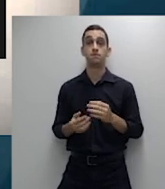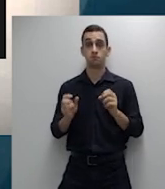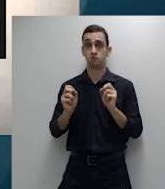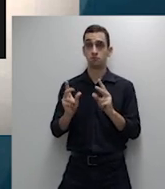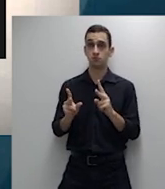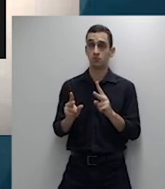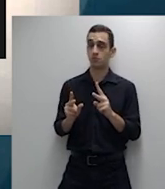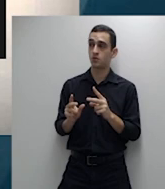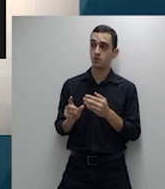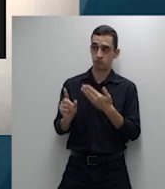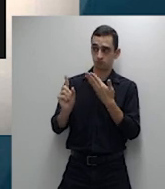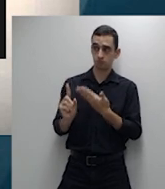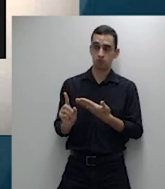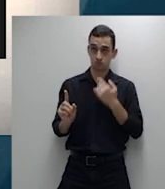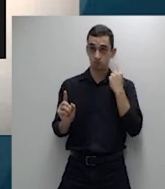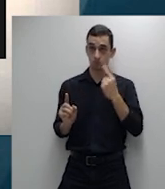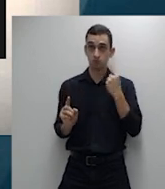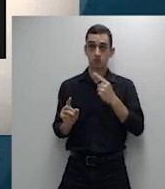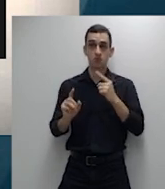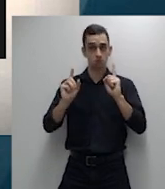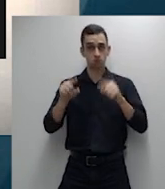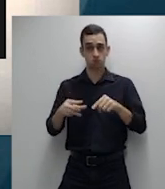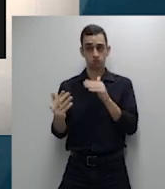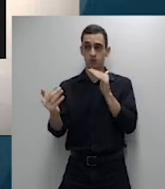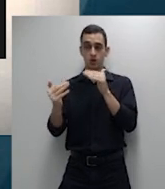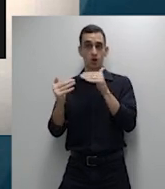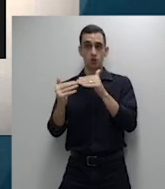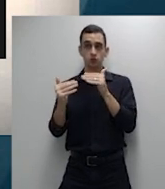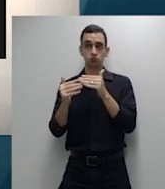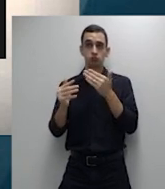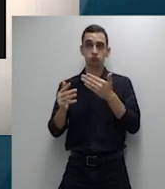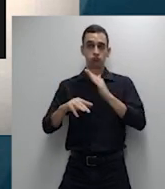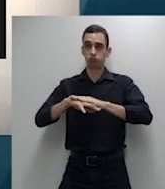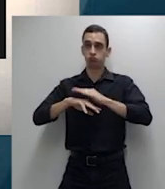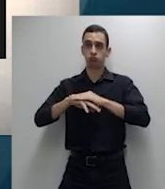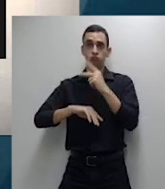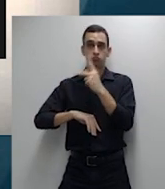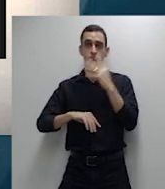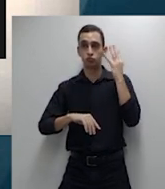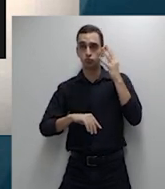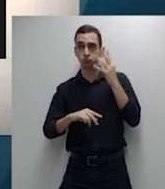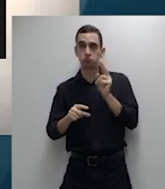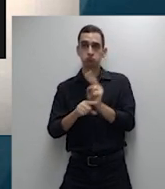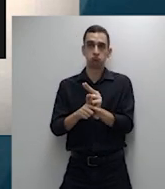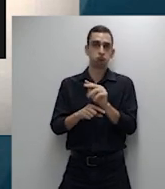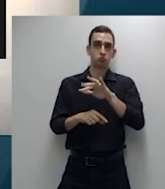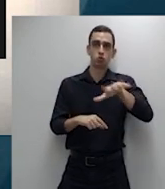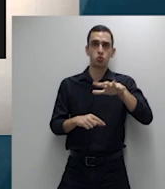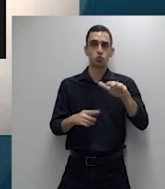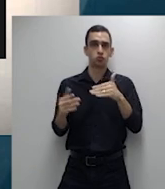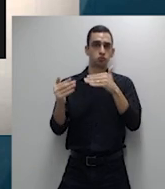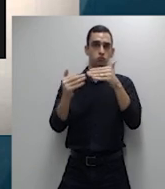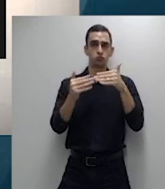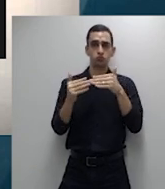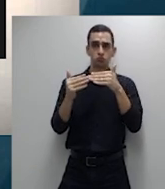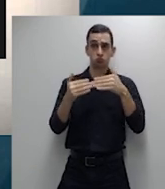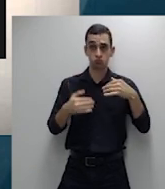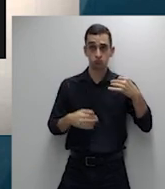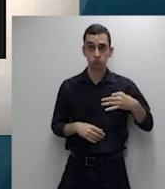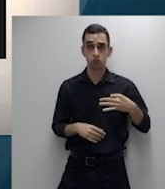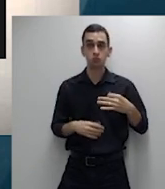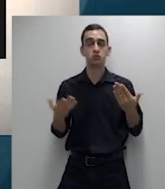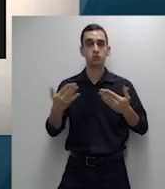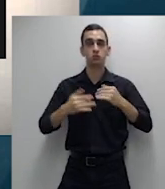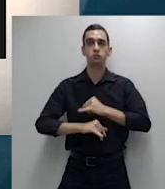pretensão é de acordo com a pretensão da recorrida não há destaques todo de acordo não é isso então